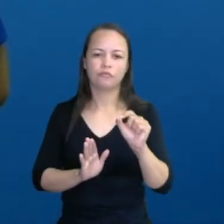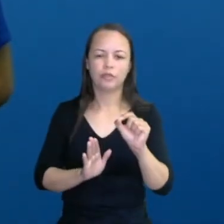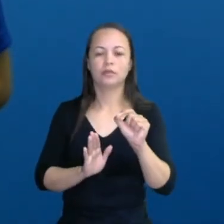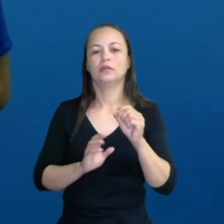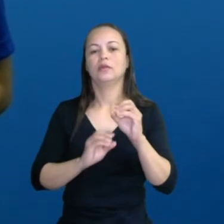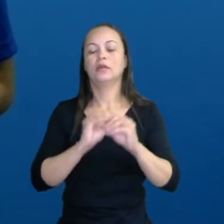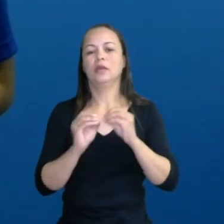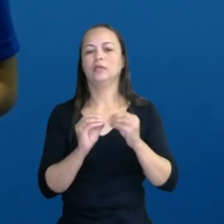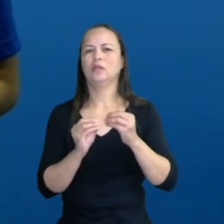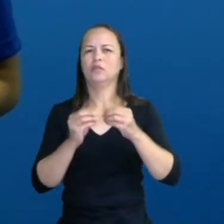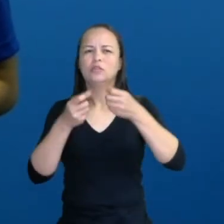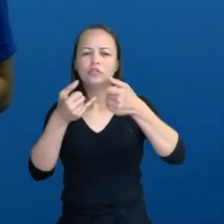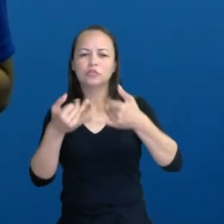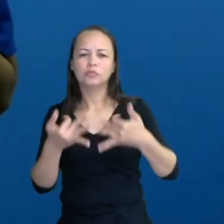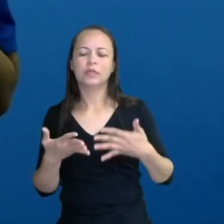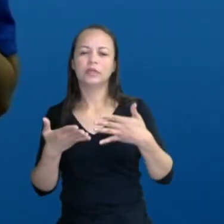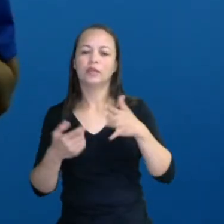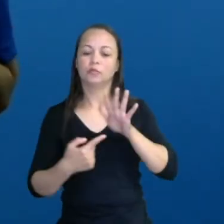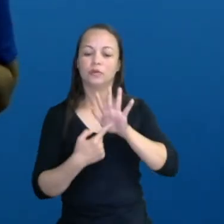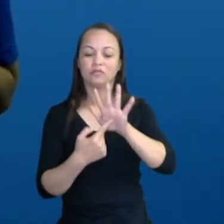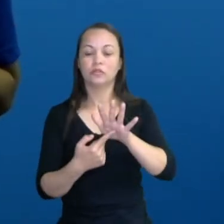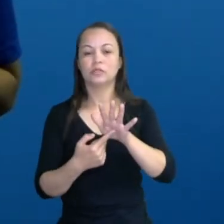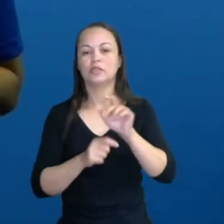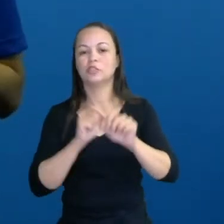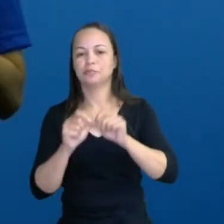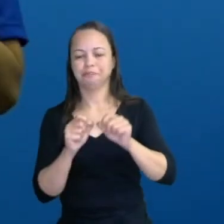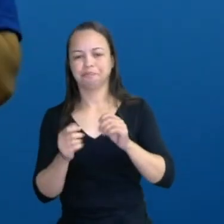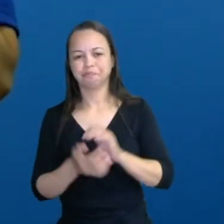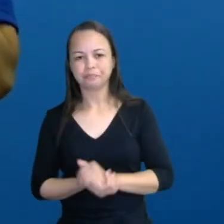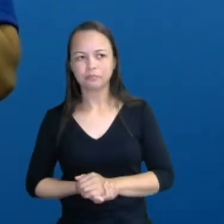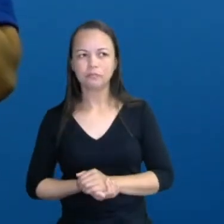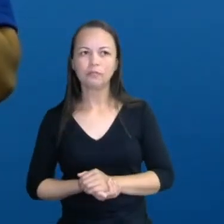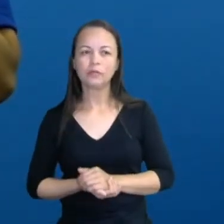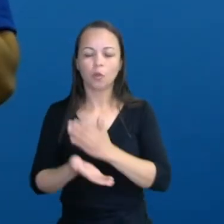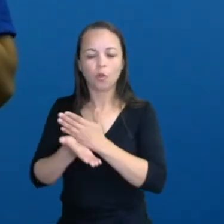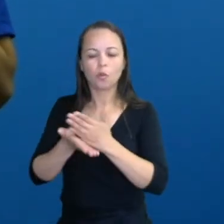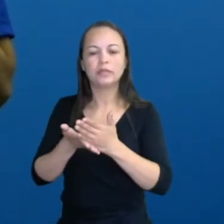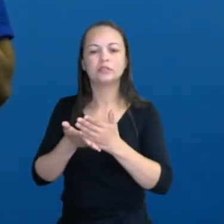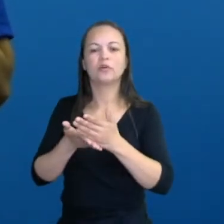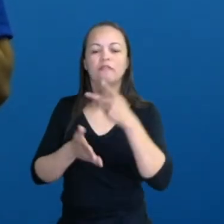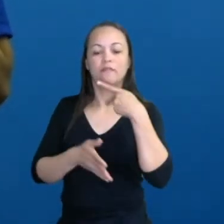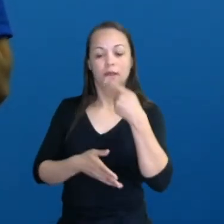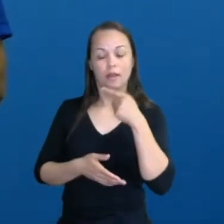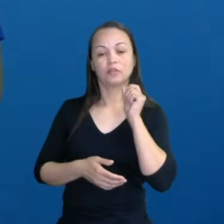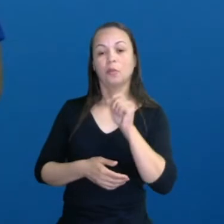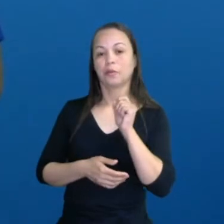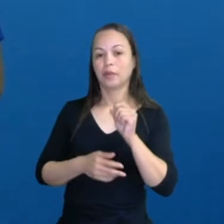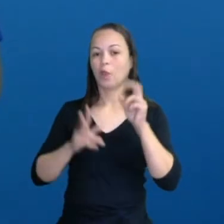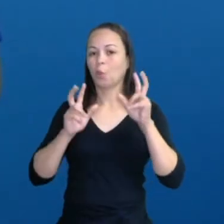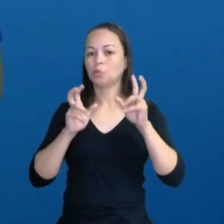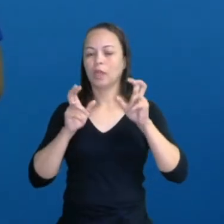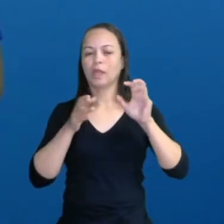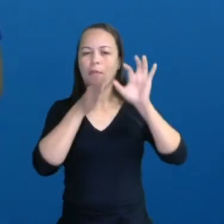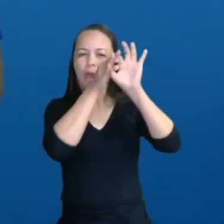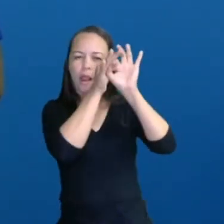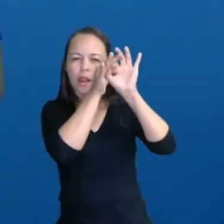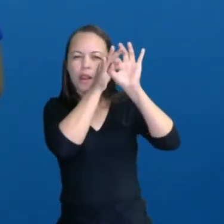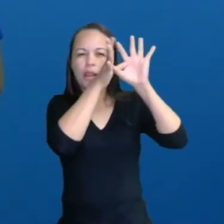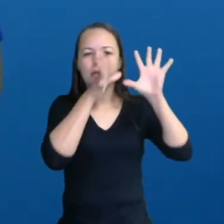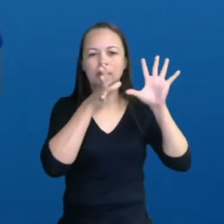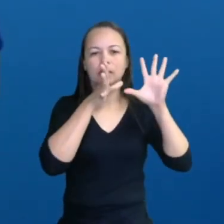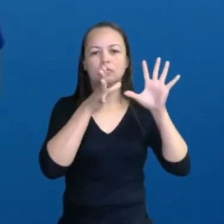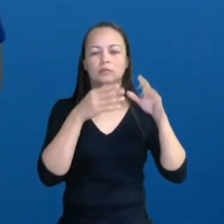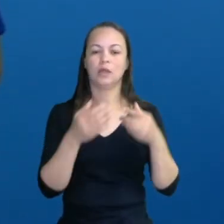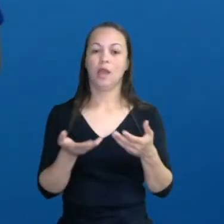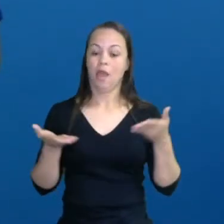essas especificidades? A gente começou a falar sobre liberalismo. Agora a gente está falando